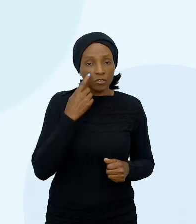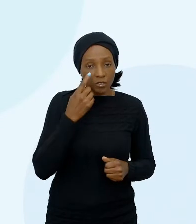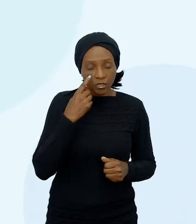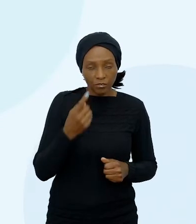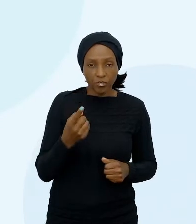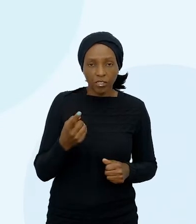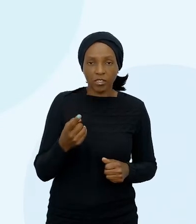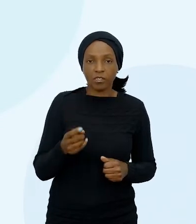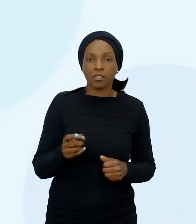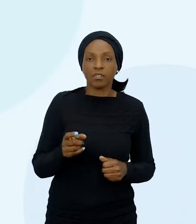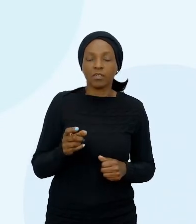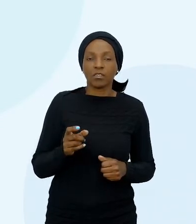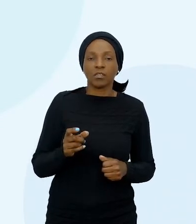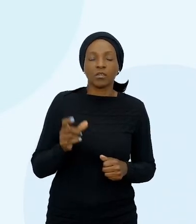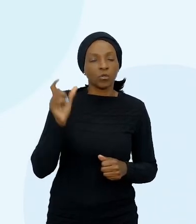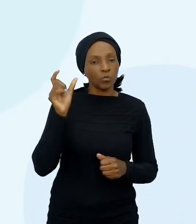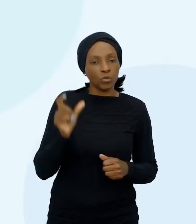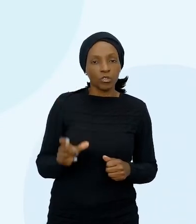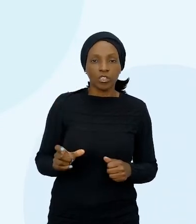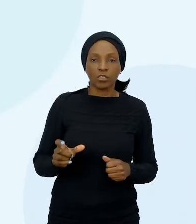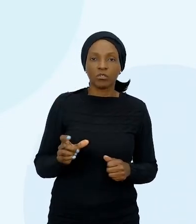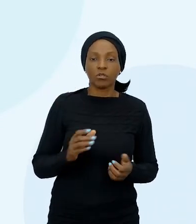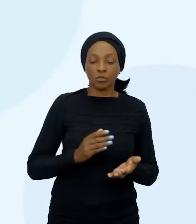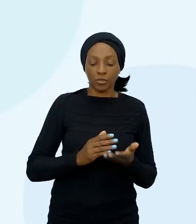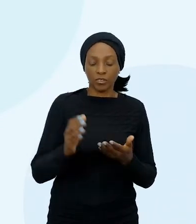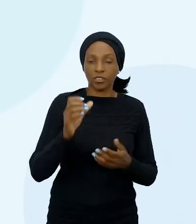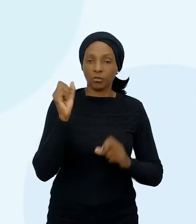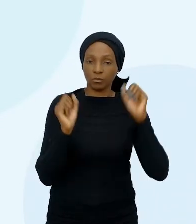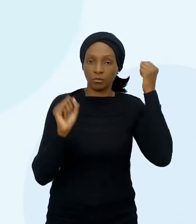geral, né, começando pela indústria,